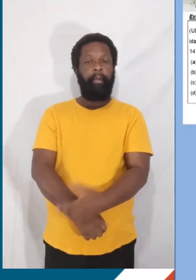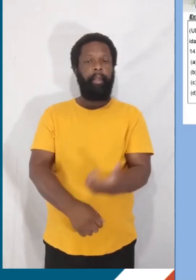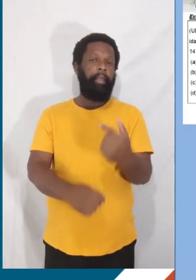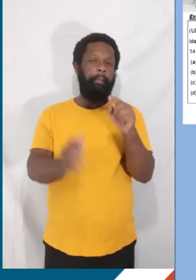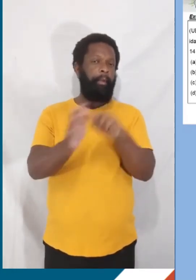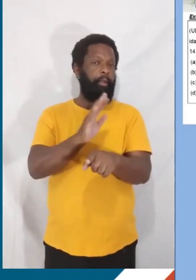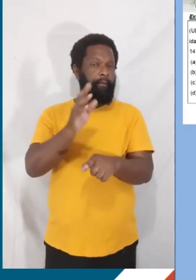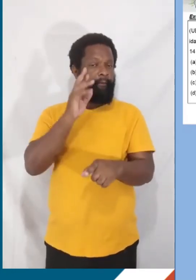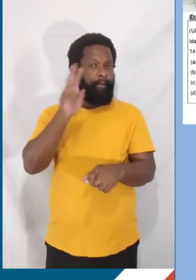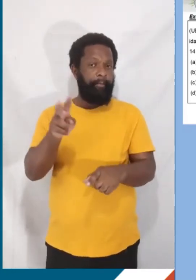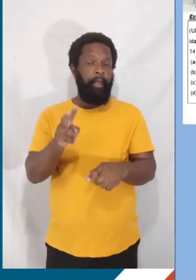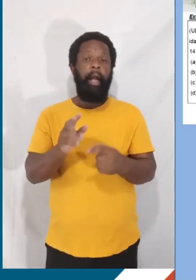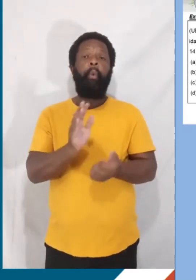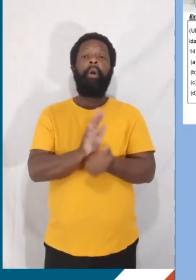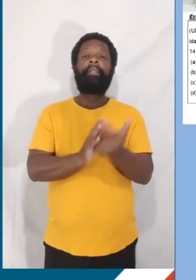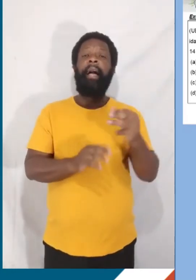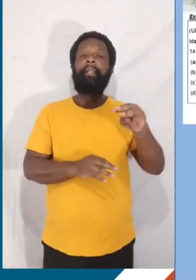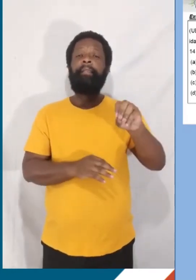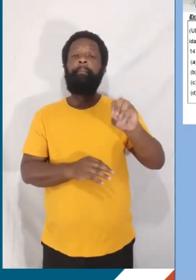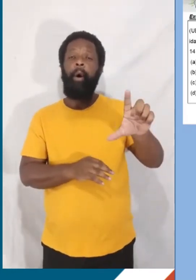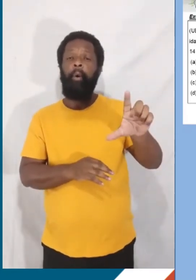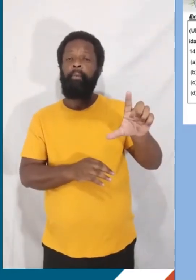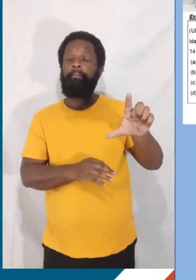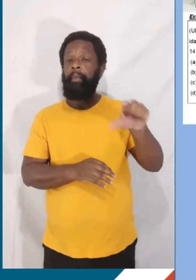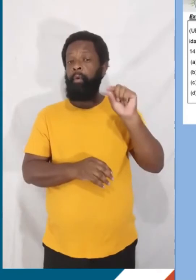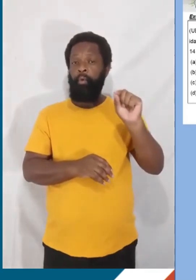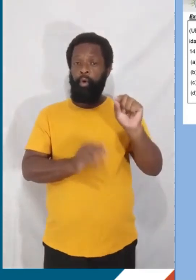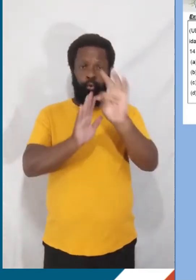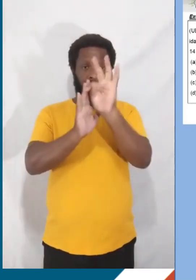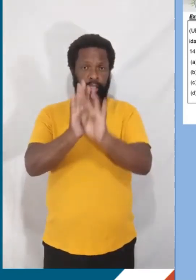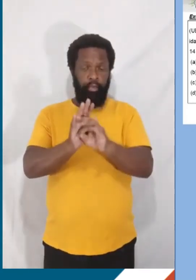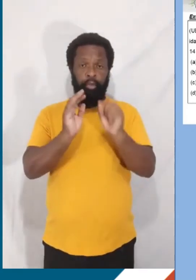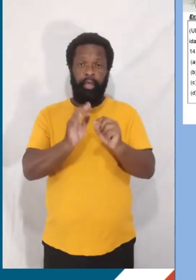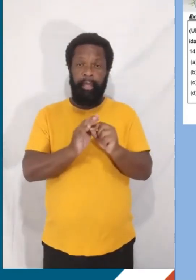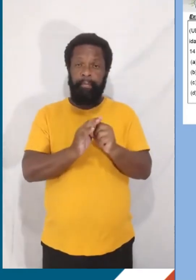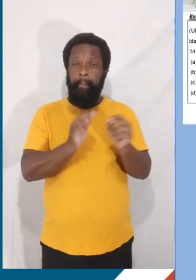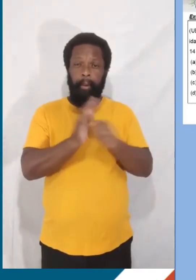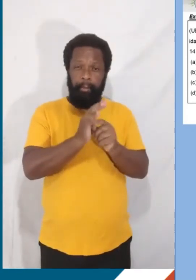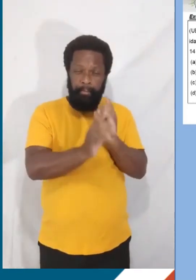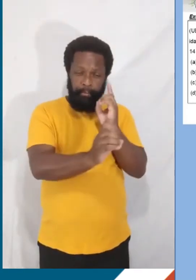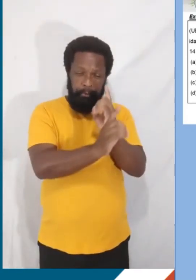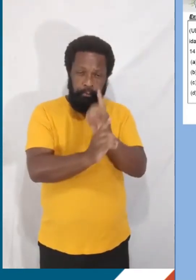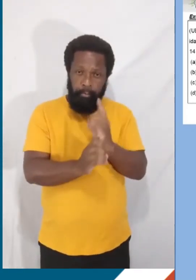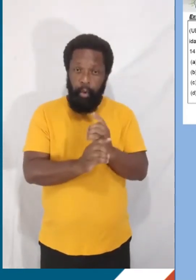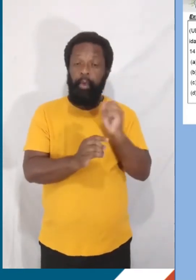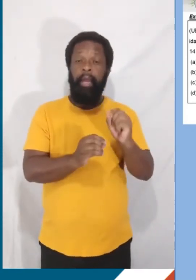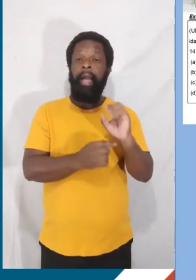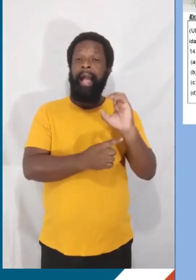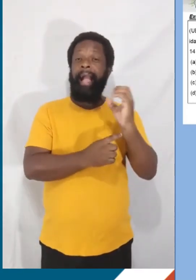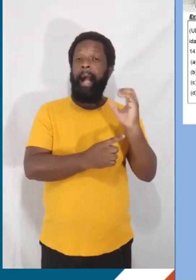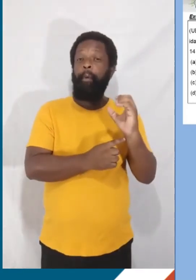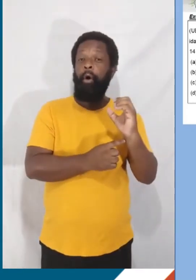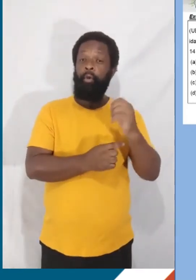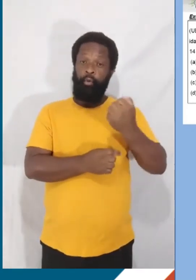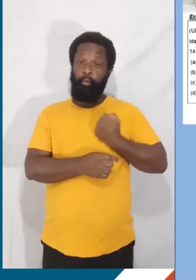mols corresponde a... Perceba, gente, ele está falando que a técnica de datação radiológica se dá